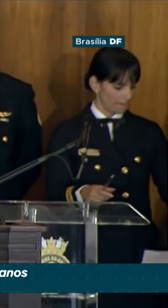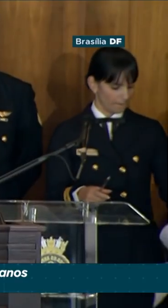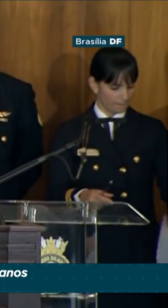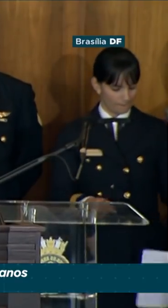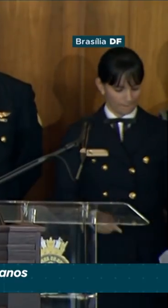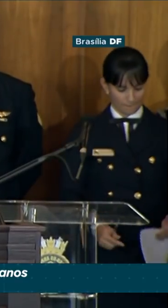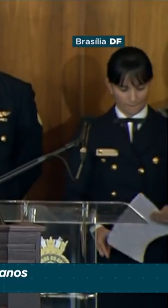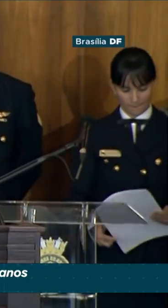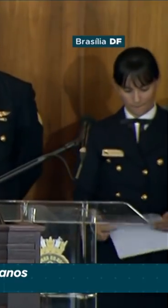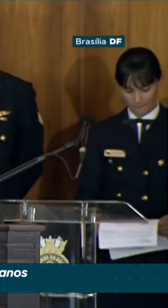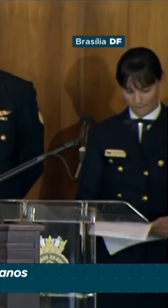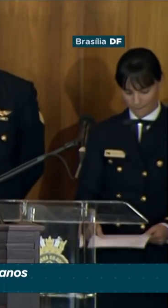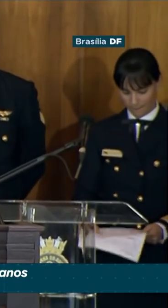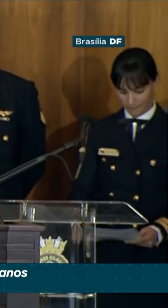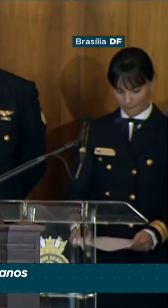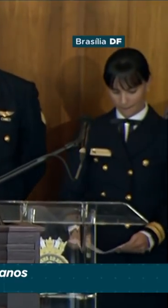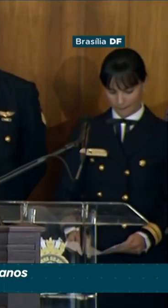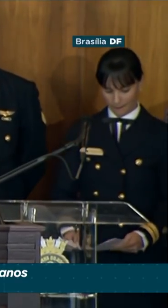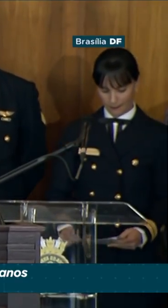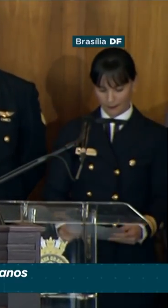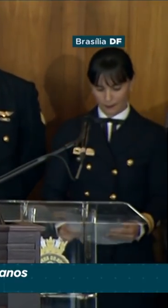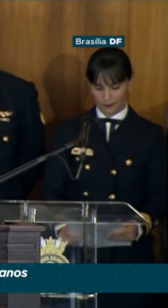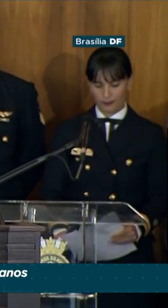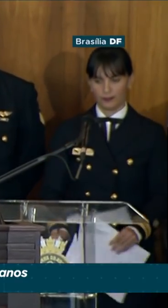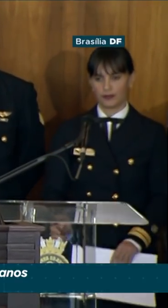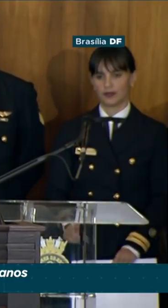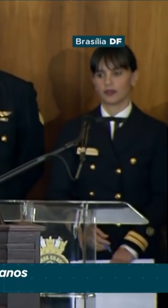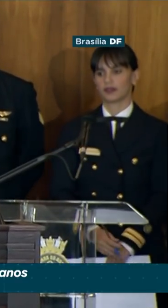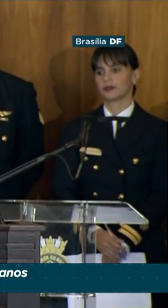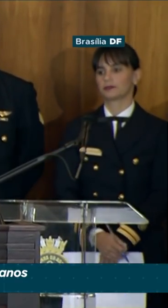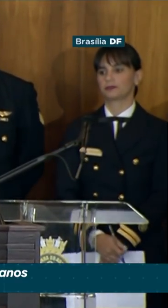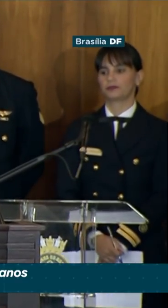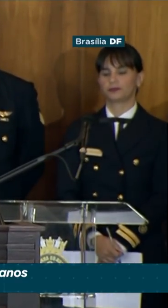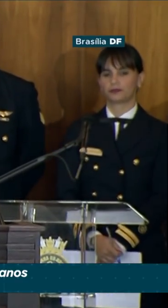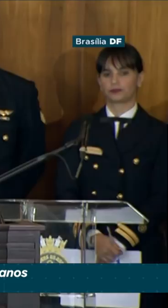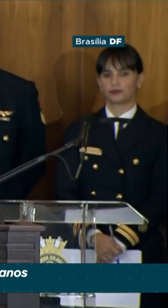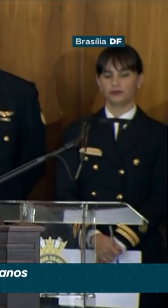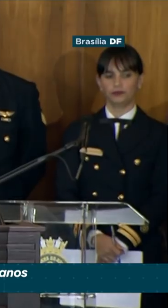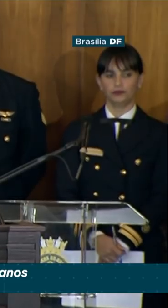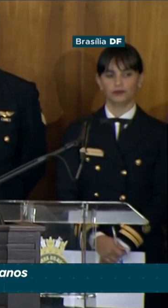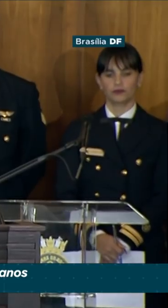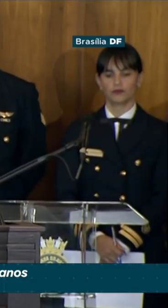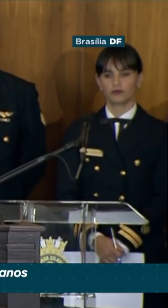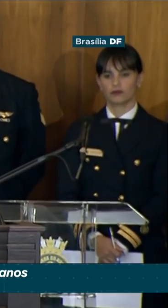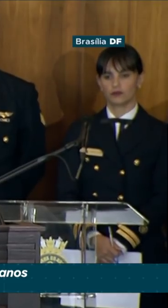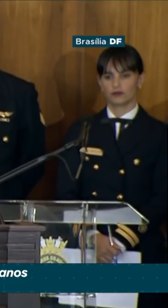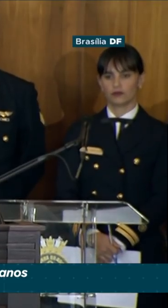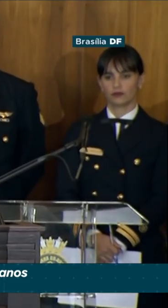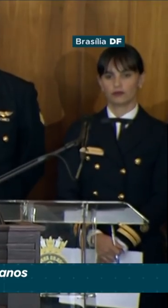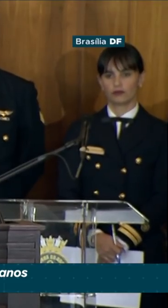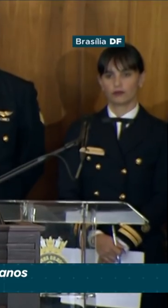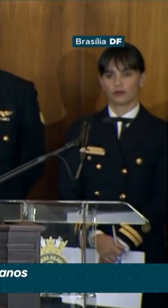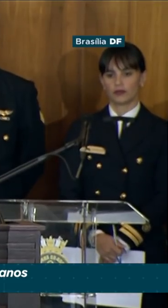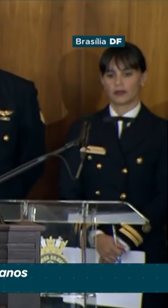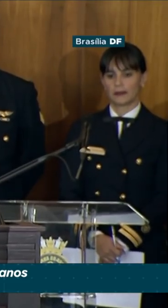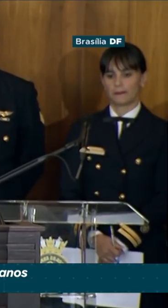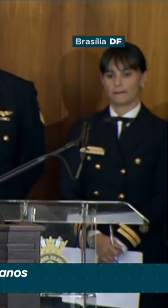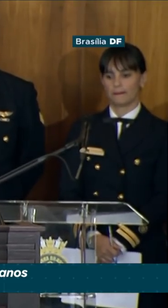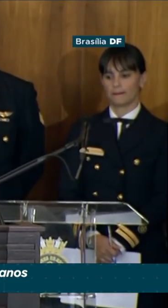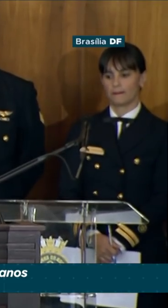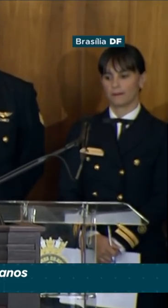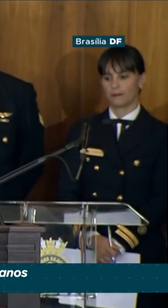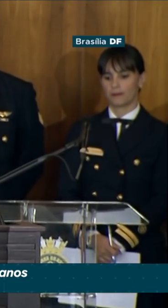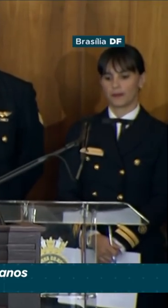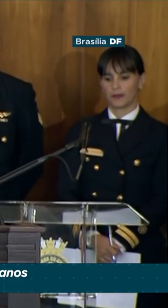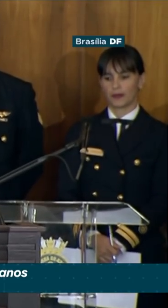agradeço a todos pela honrosa presença neste dia em que comemoramos os 20 anos do Ministério da Defesa. Mas